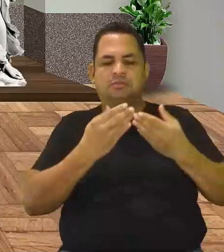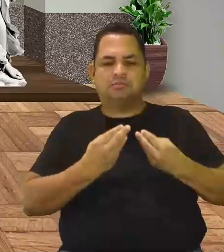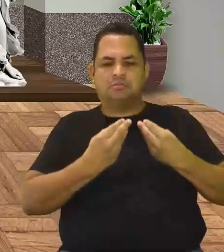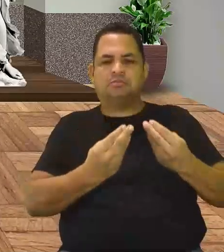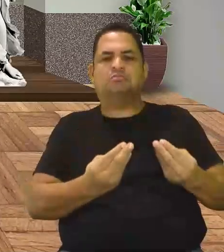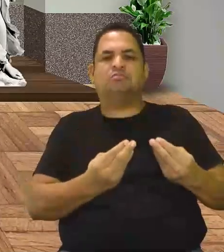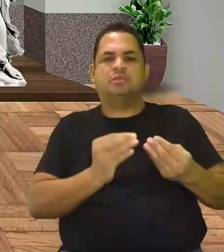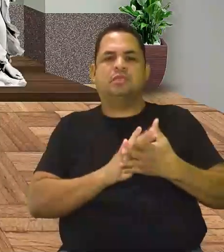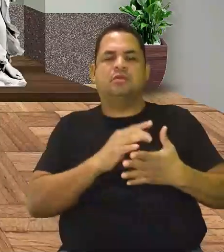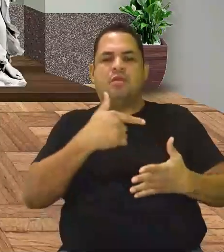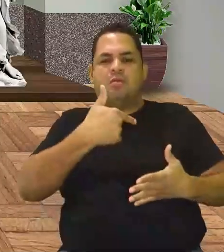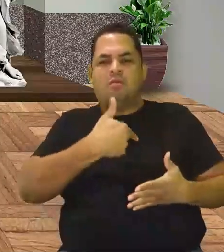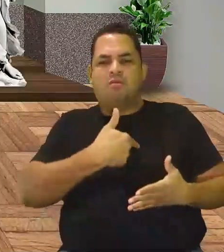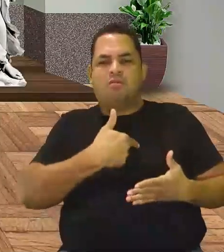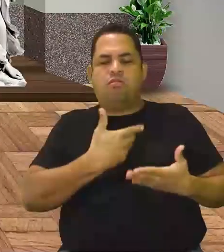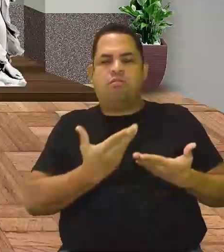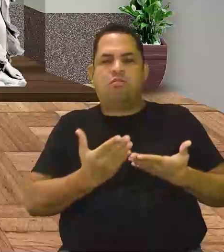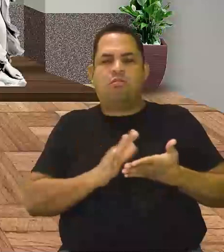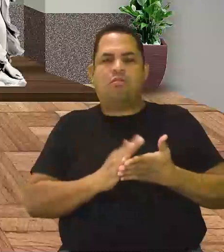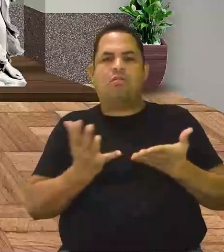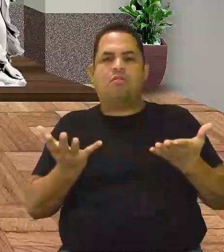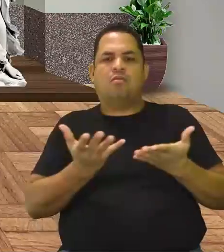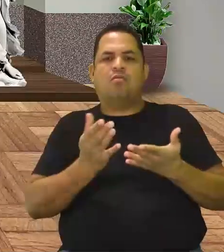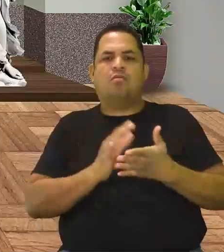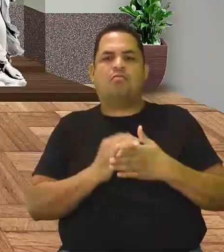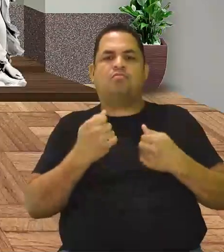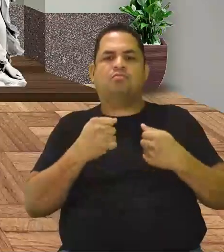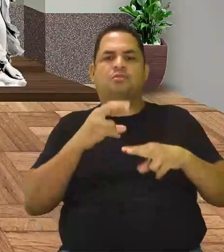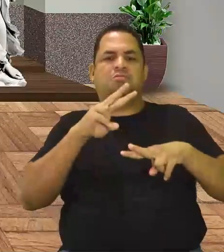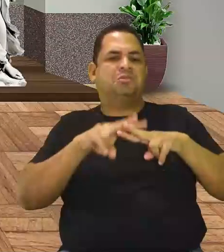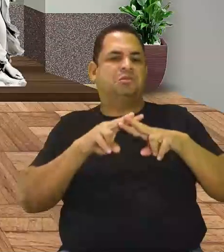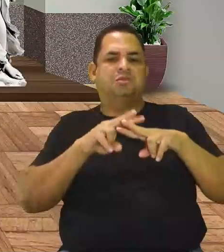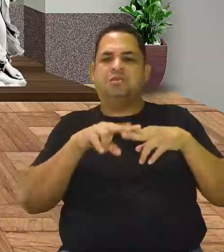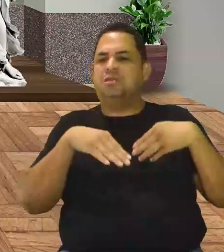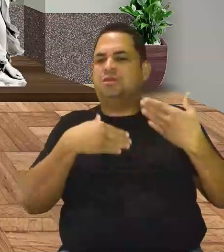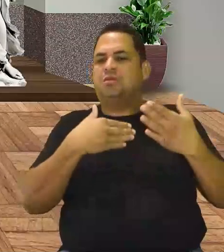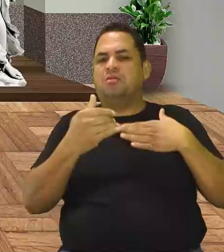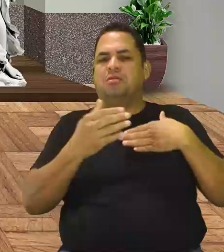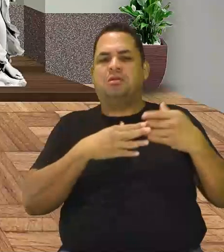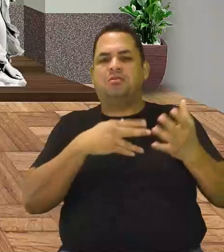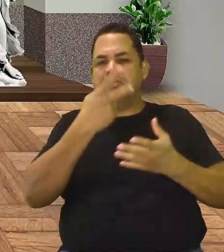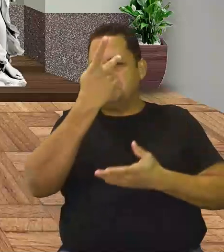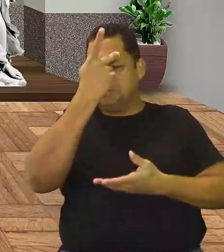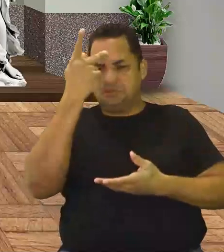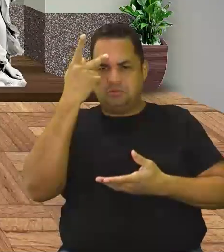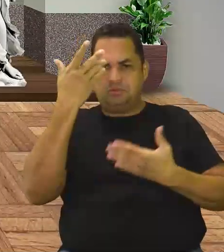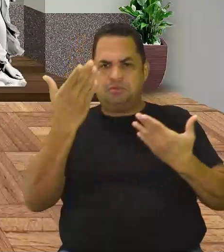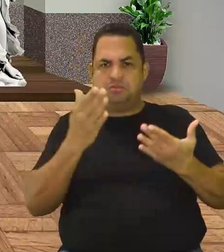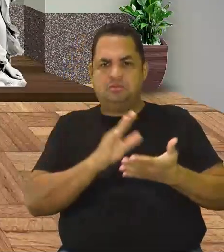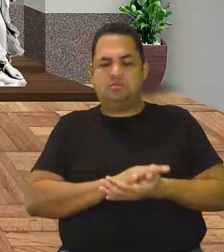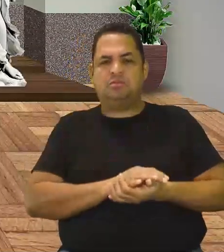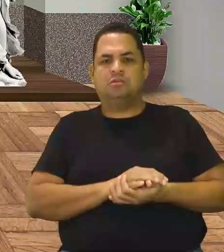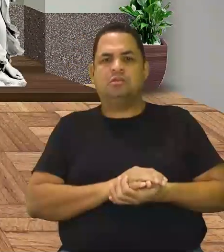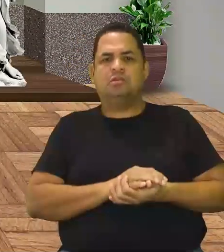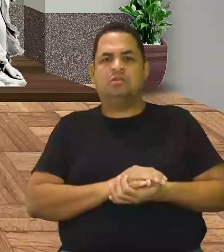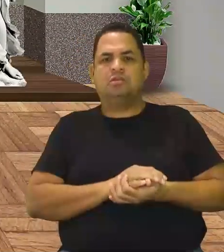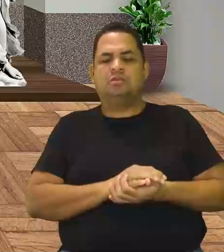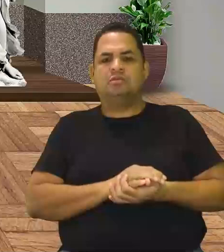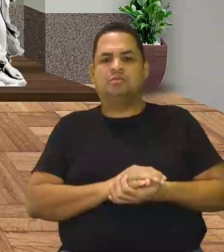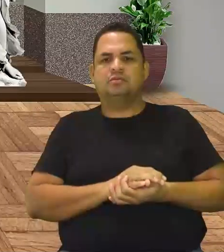para Getúlio Vargas. Agora ele podia prender quem ele quisesse. E para completar, ele disse: